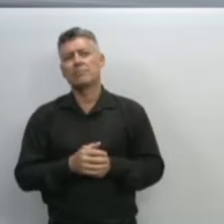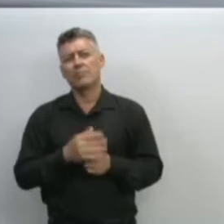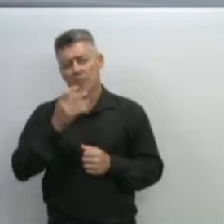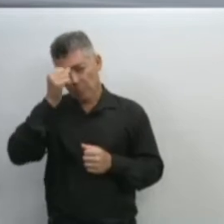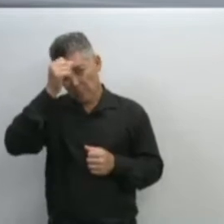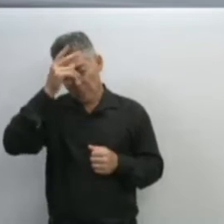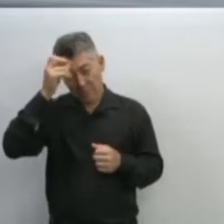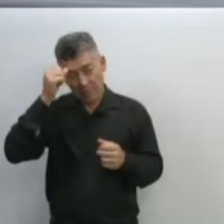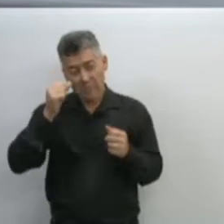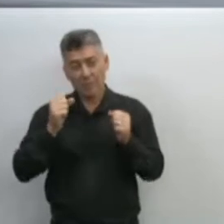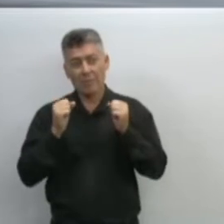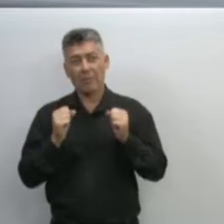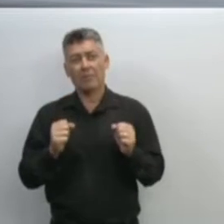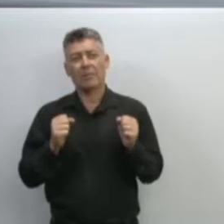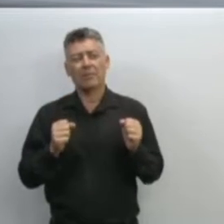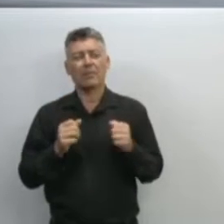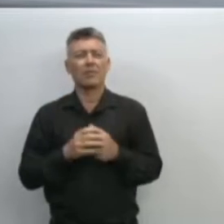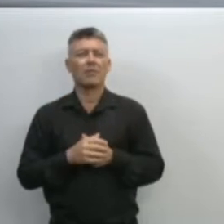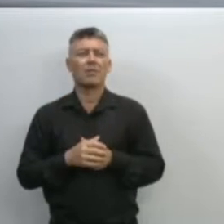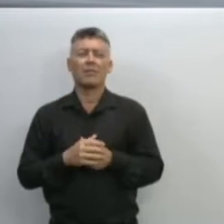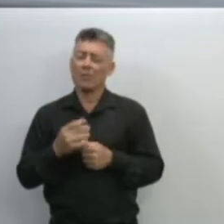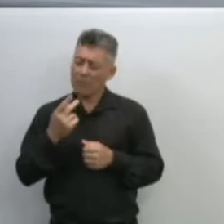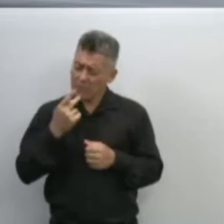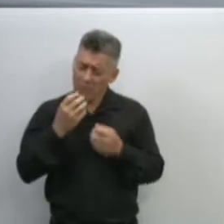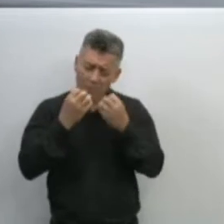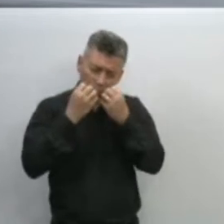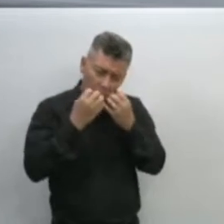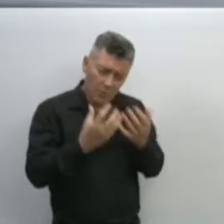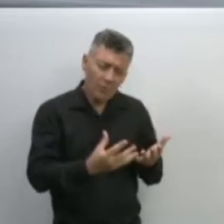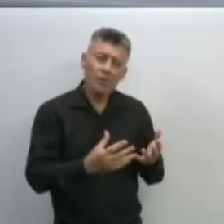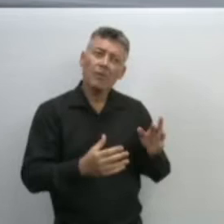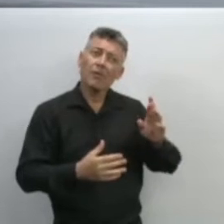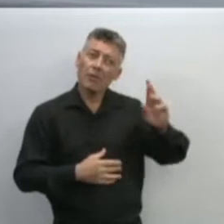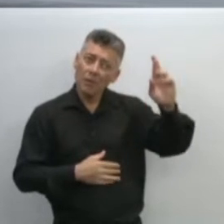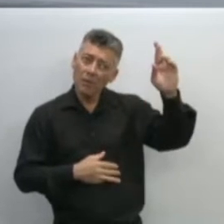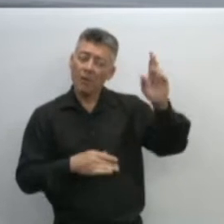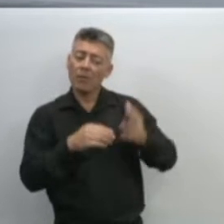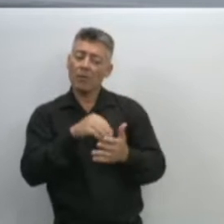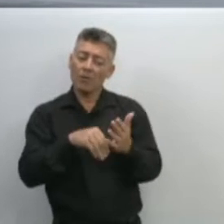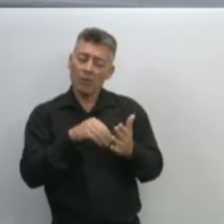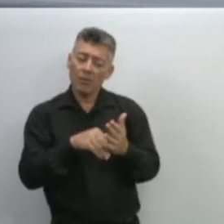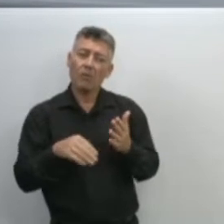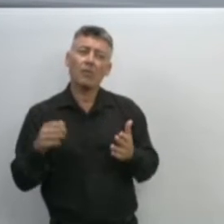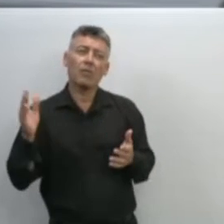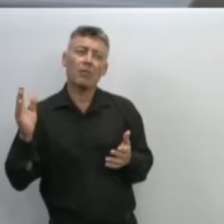prefeitura possa ter um posicionamento. Quem tem que resolver o problema é a secretária.